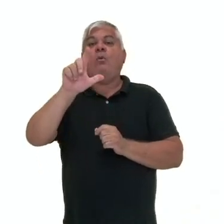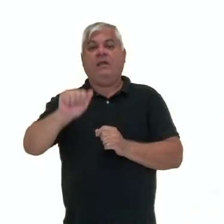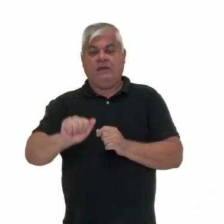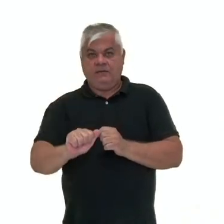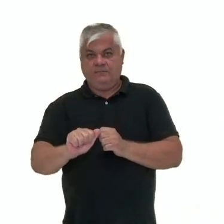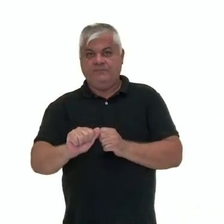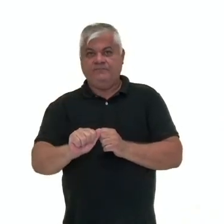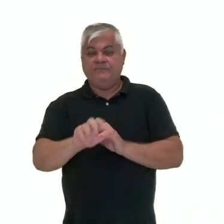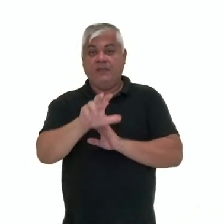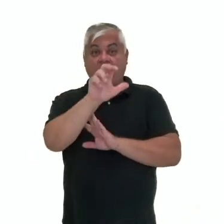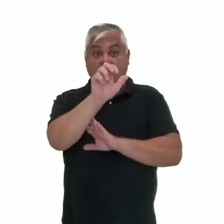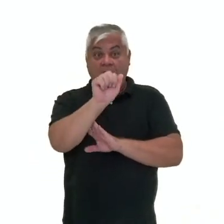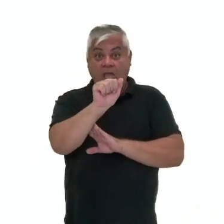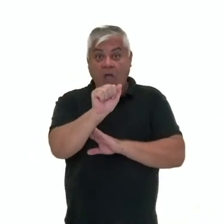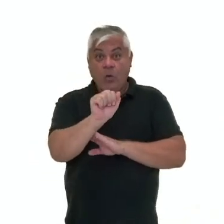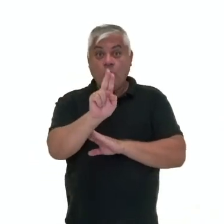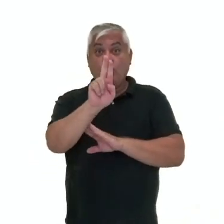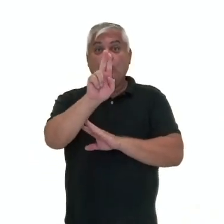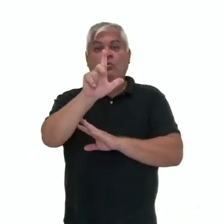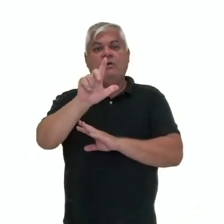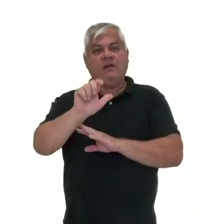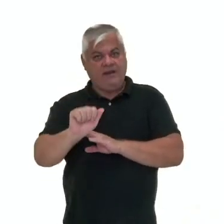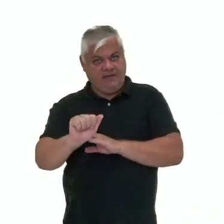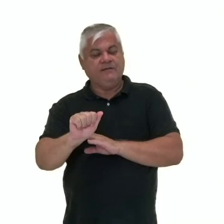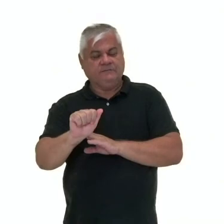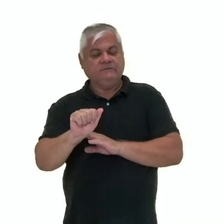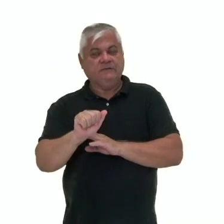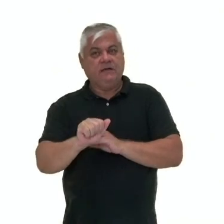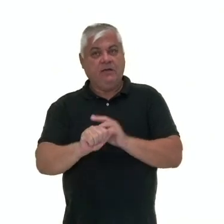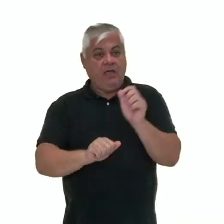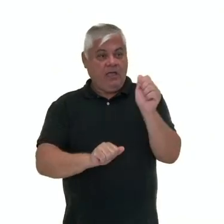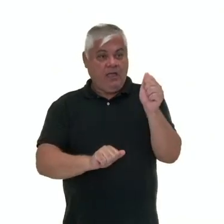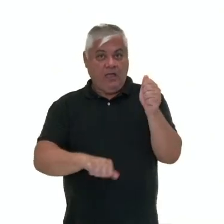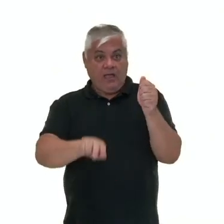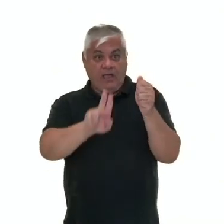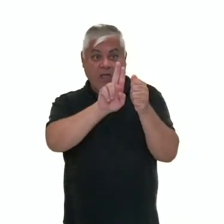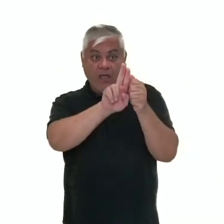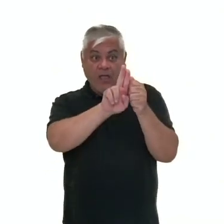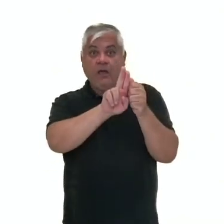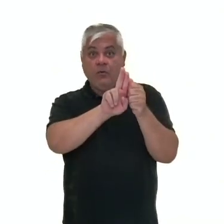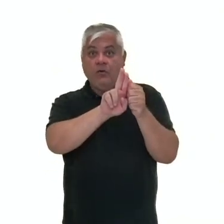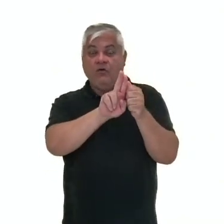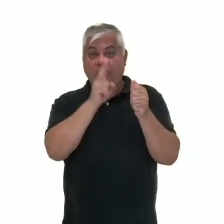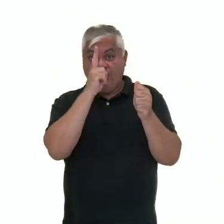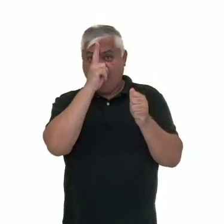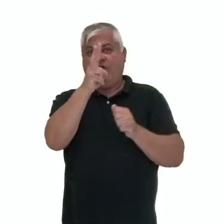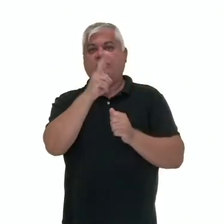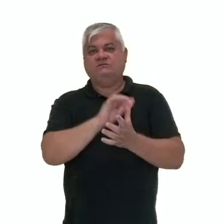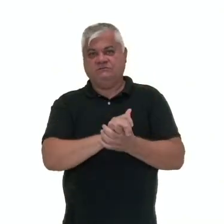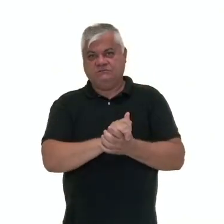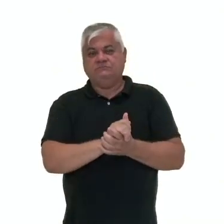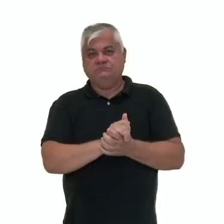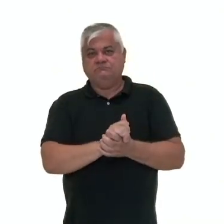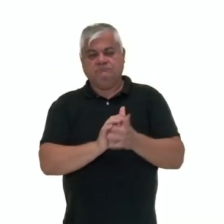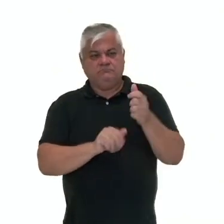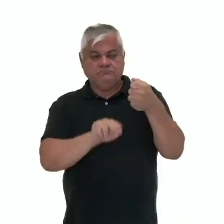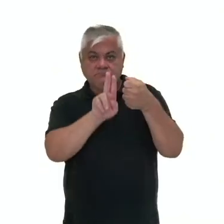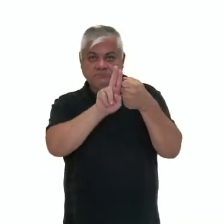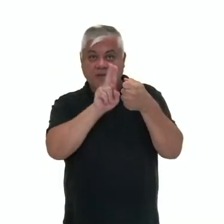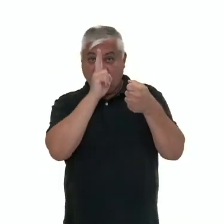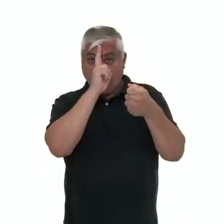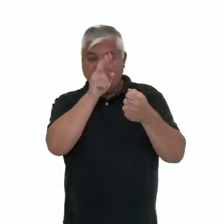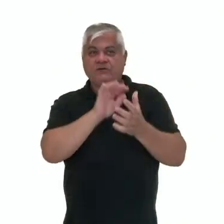Aula, né? A palavra aula, então, a sílaba au é a sílaba mais forte, é a sílaba tônica.